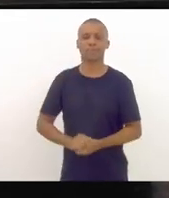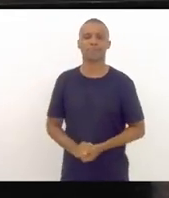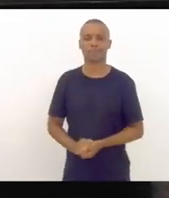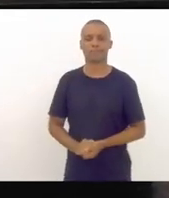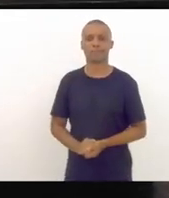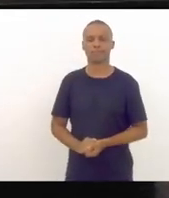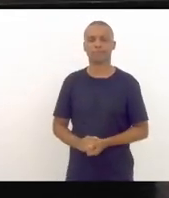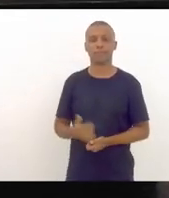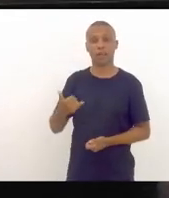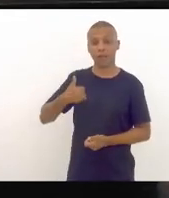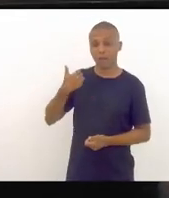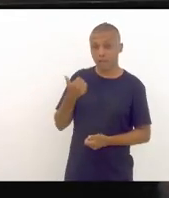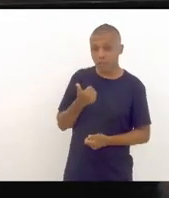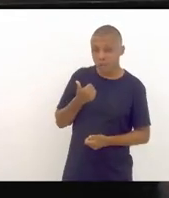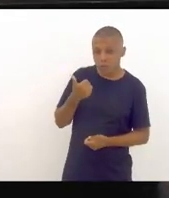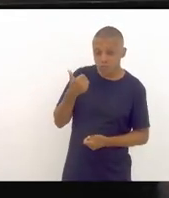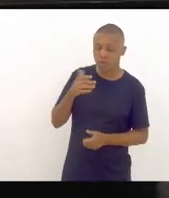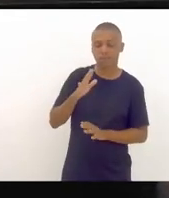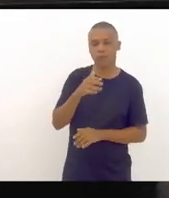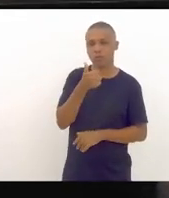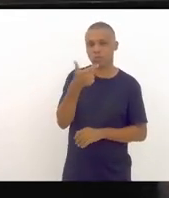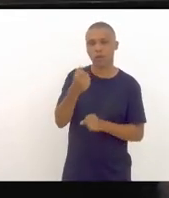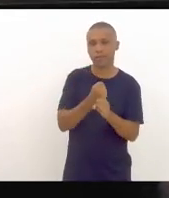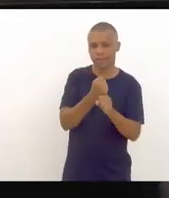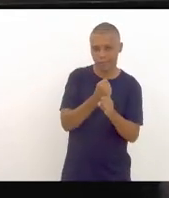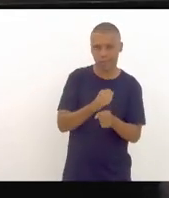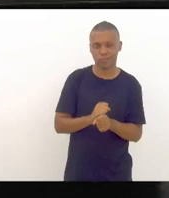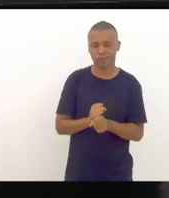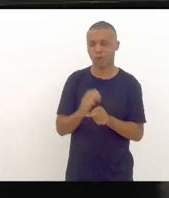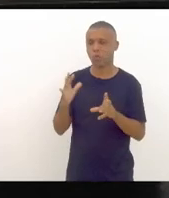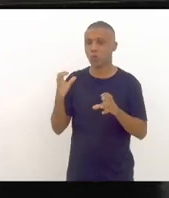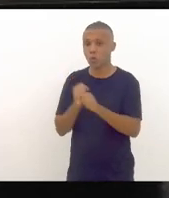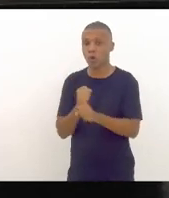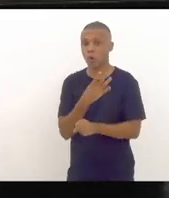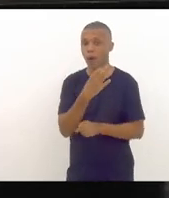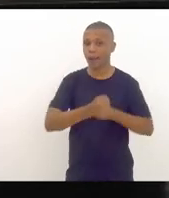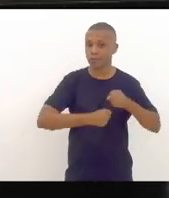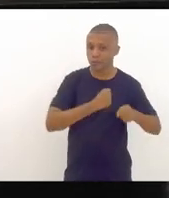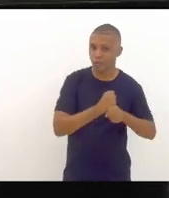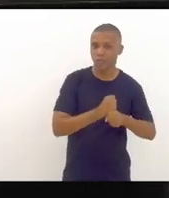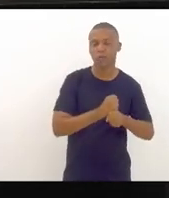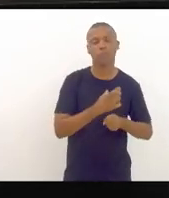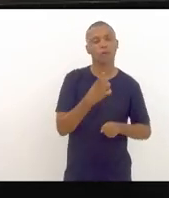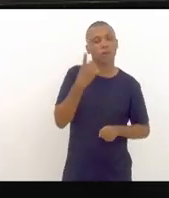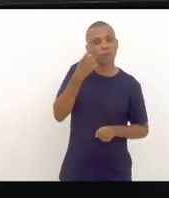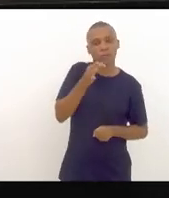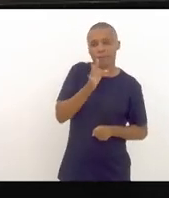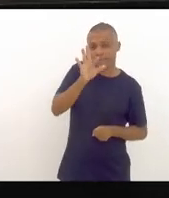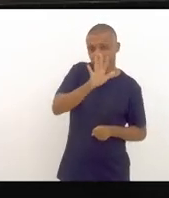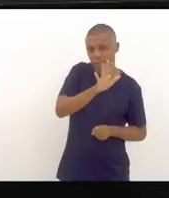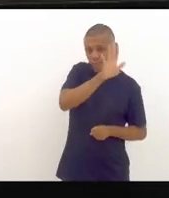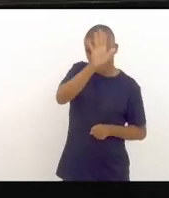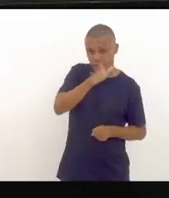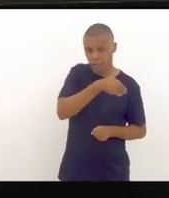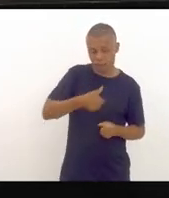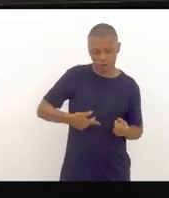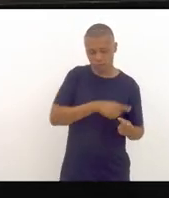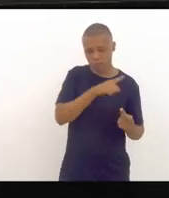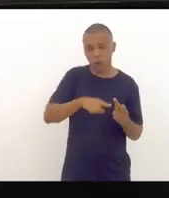São 12 anos, 4 como deputado federal, 8 como senador, 12 anos de muita